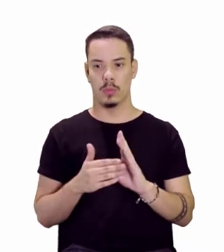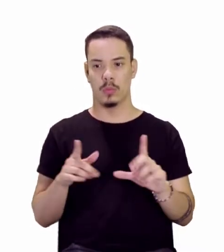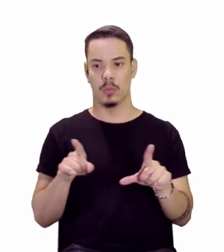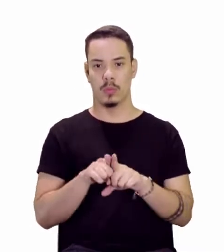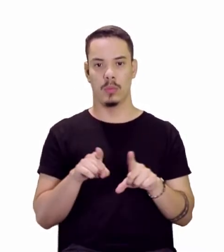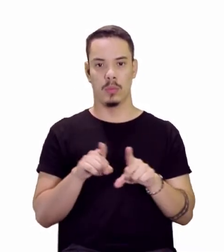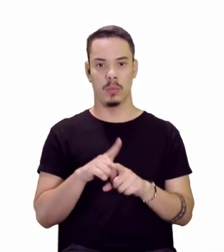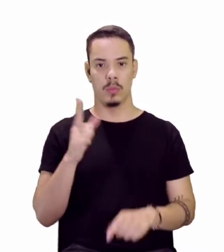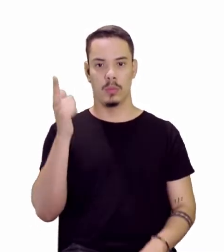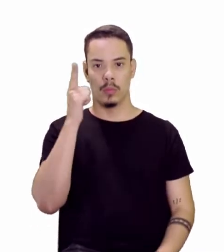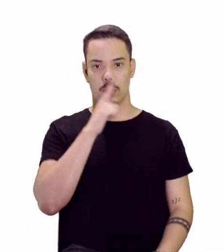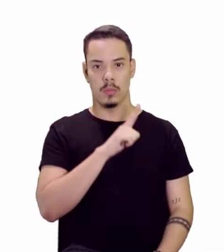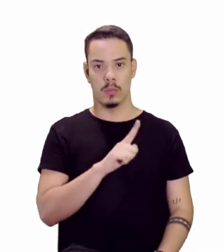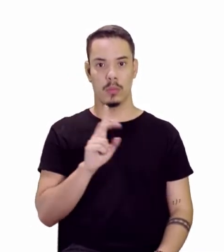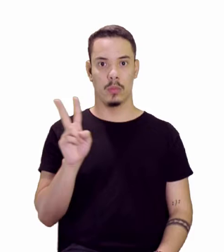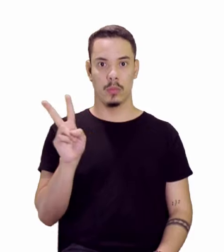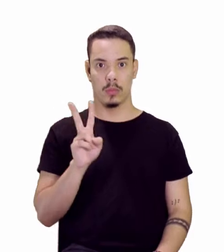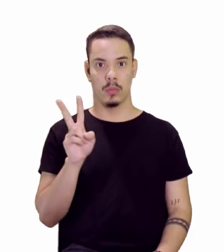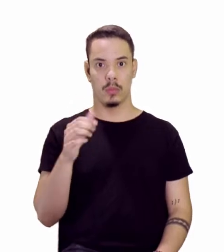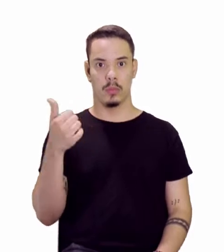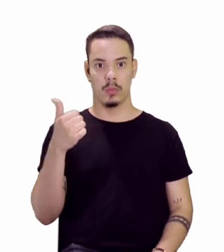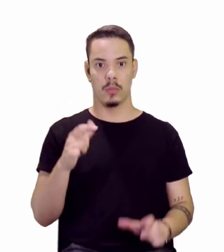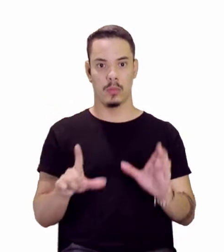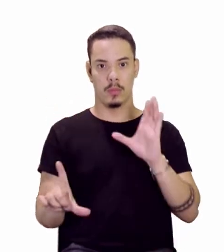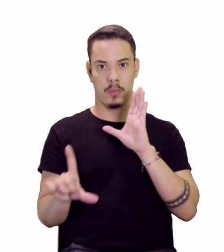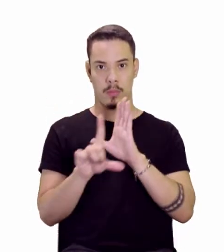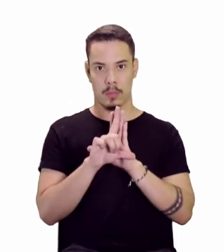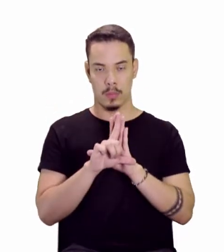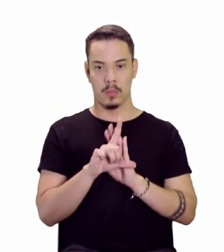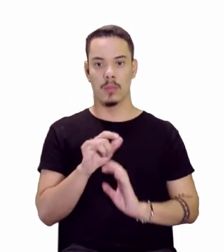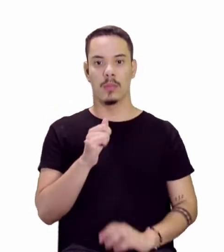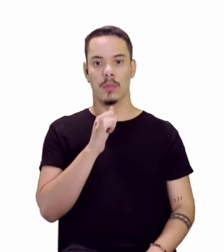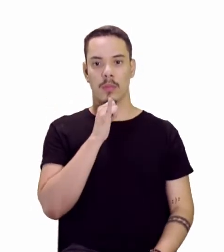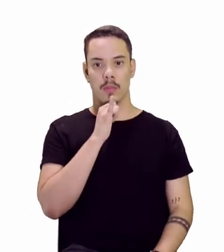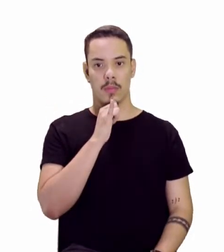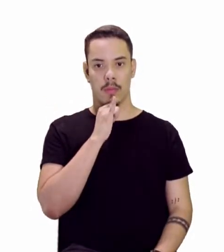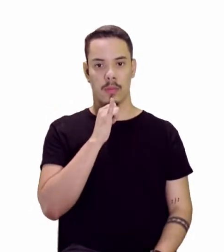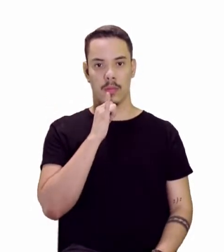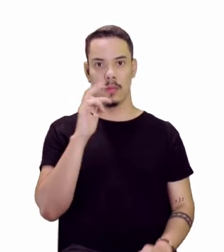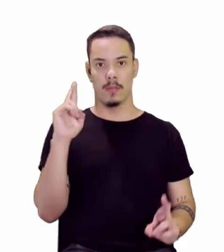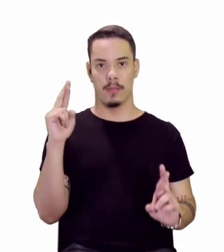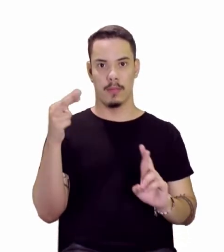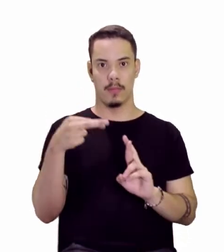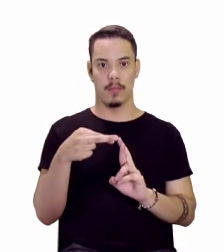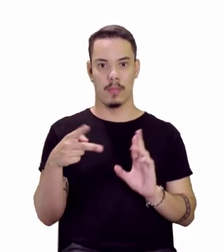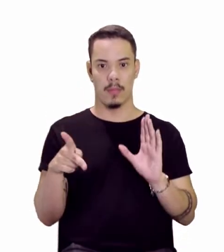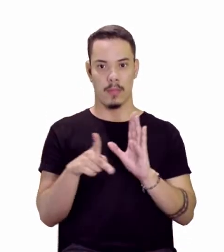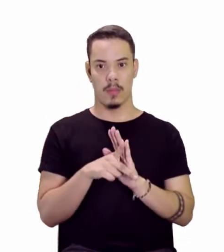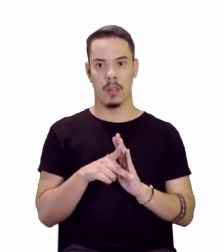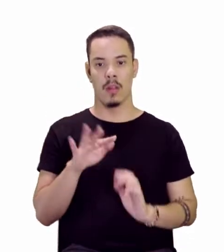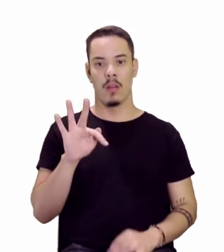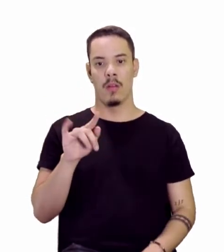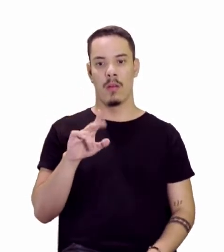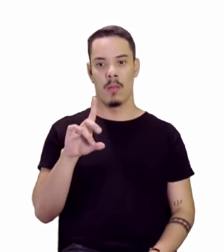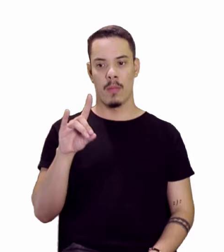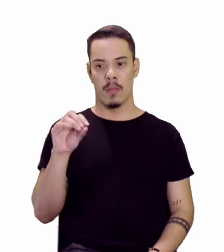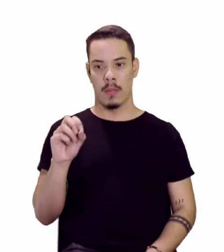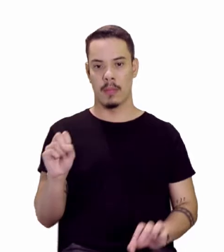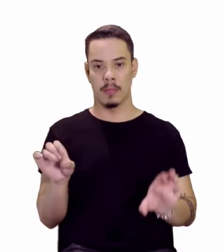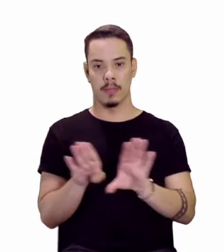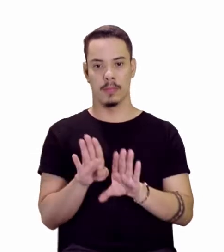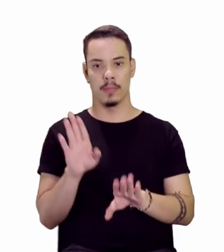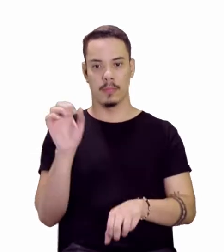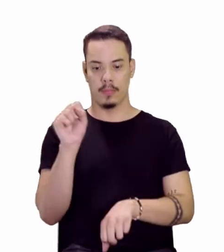as duas, né, primeiras leis, no caso de referências aí da fluidos em repouso, que é a lei